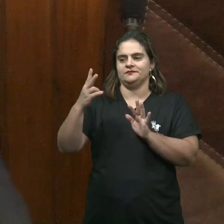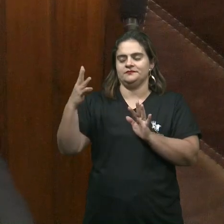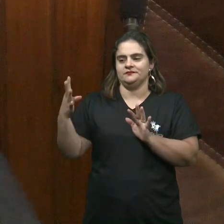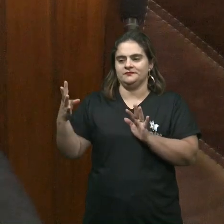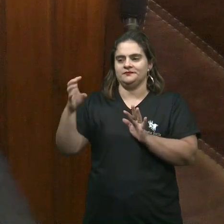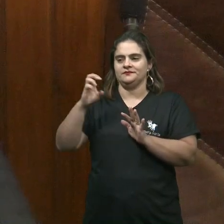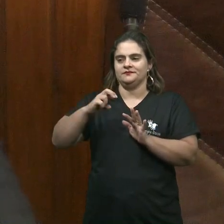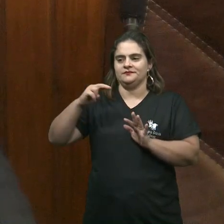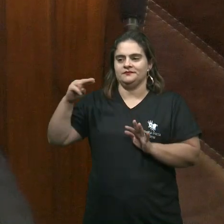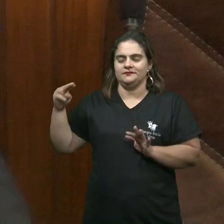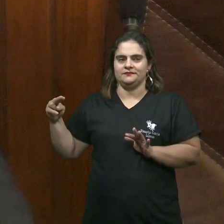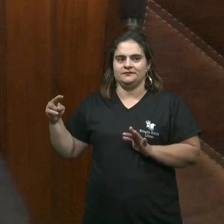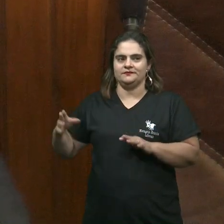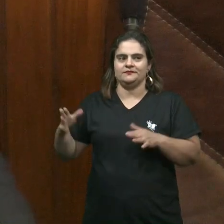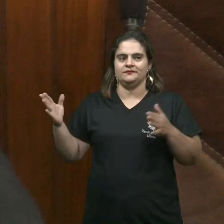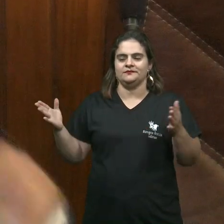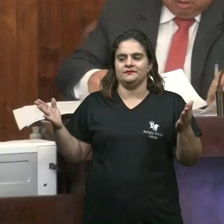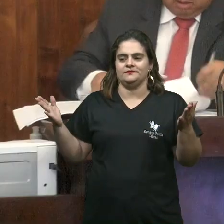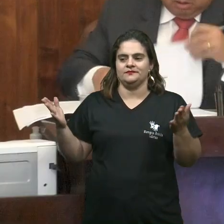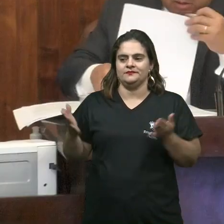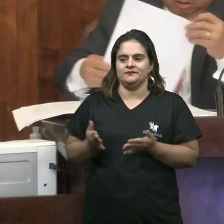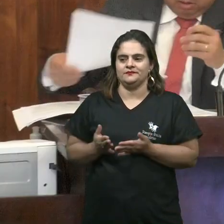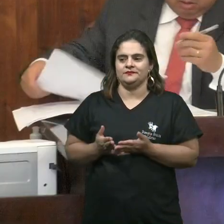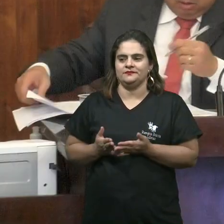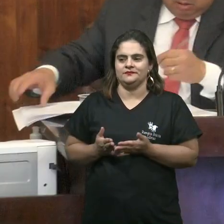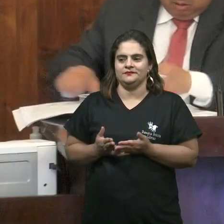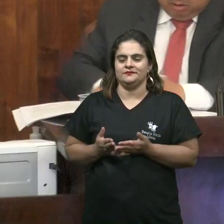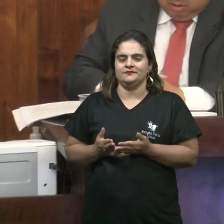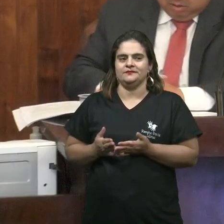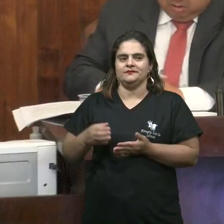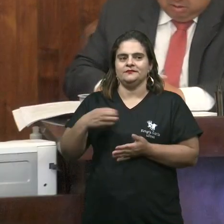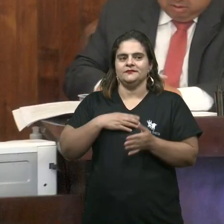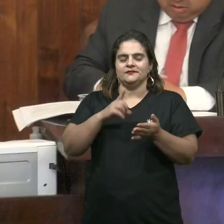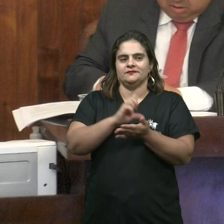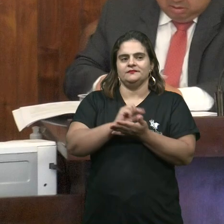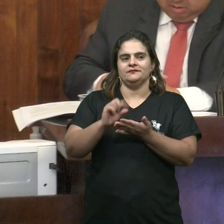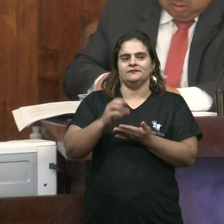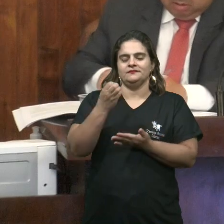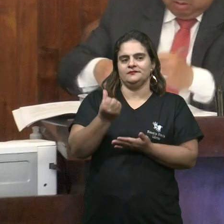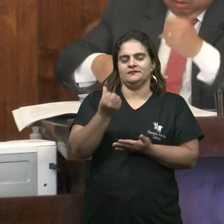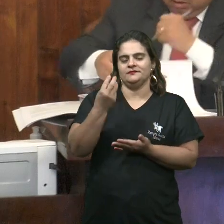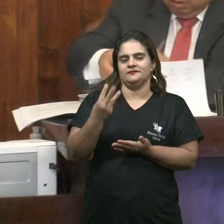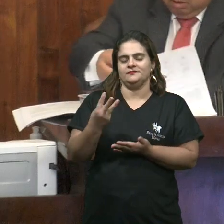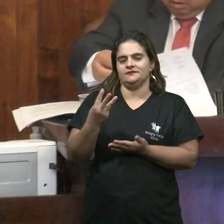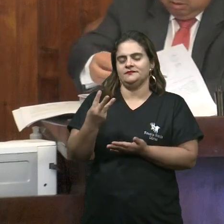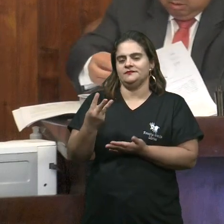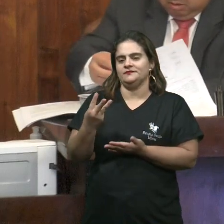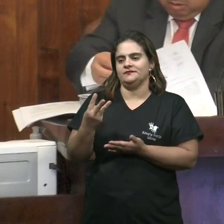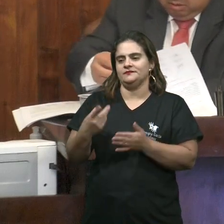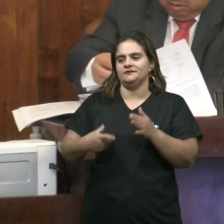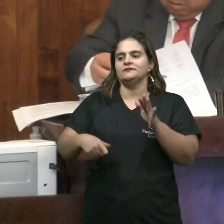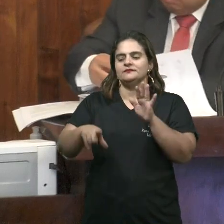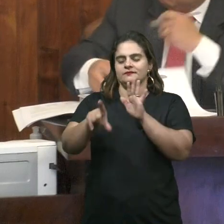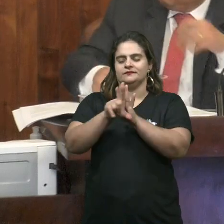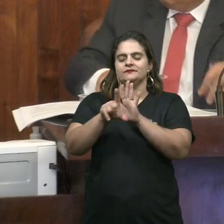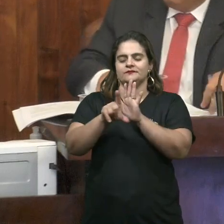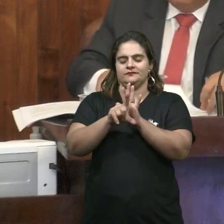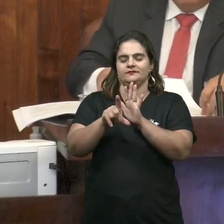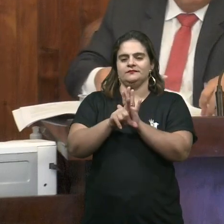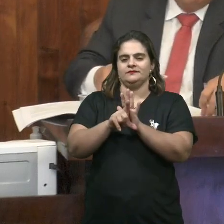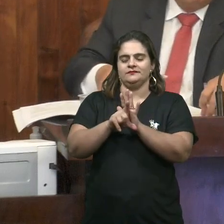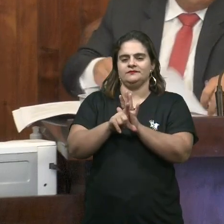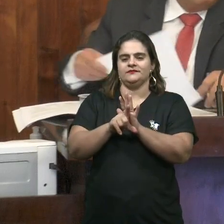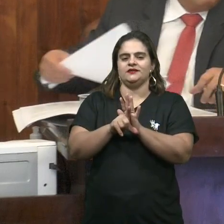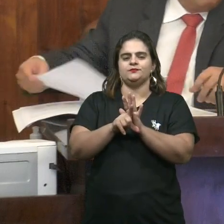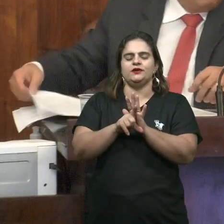Nascimento, republicanos e outros, incluindo, no artigo 63 da lei orgânica do município, no